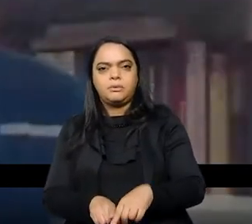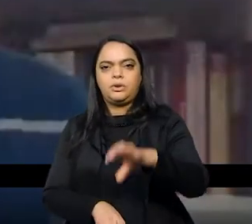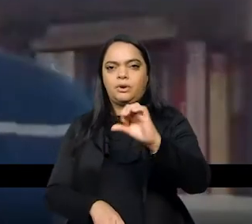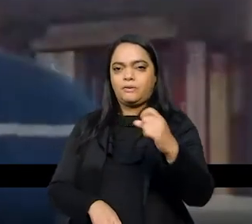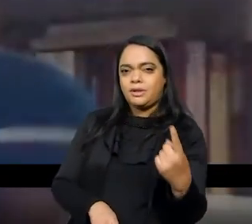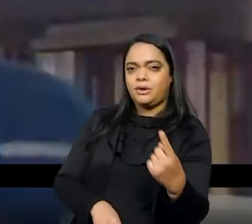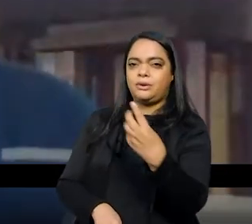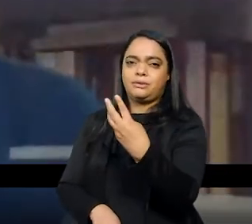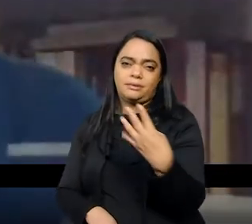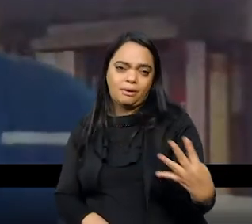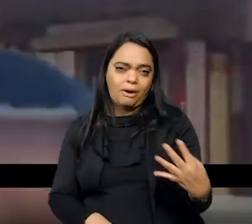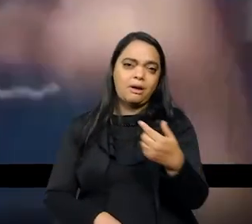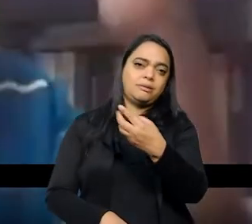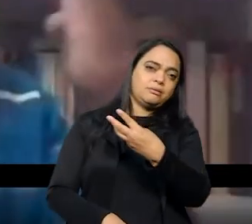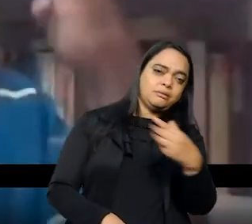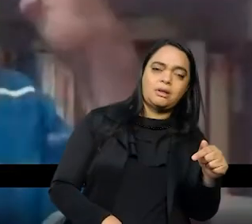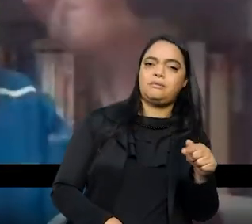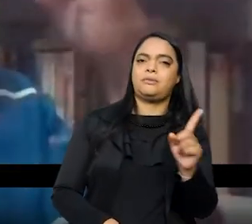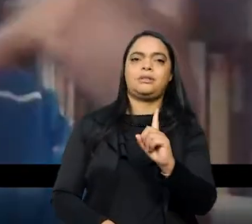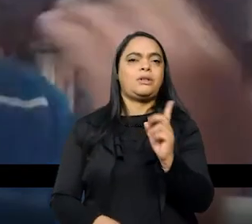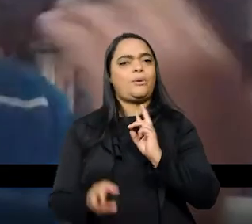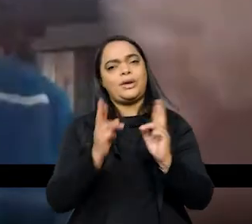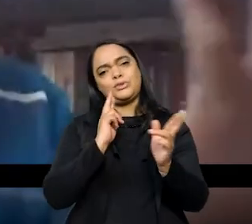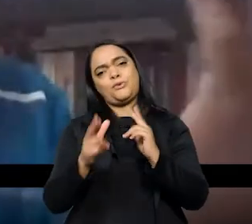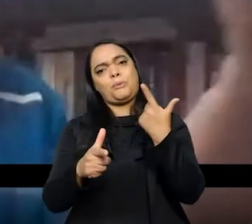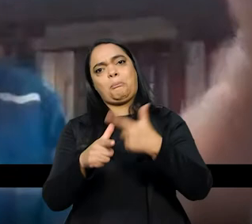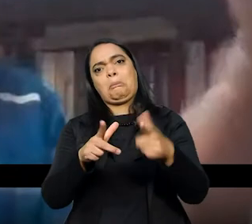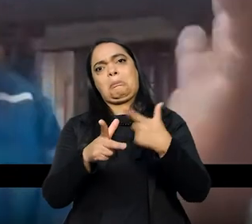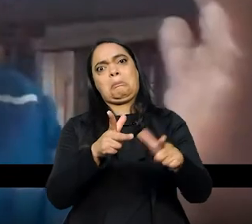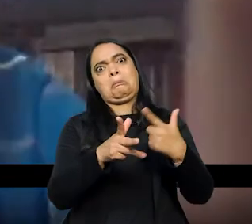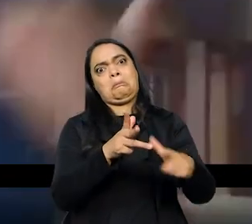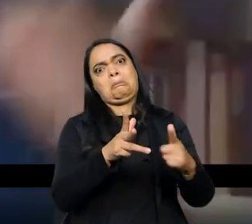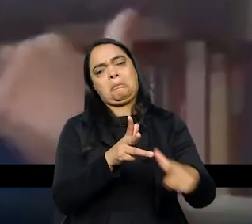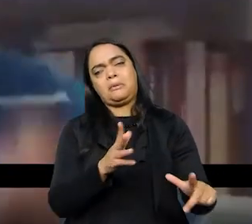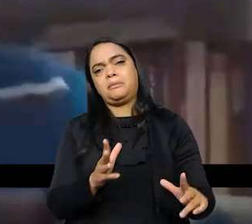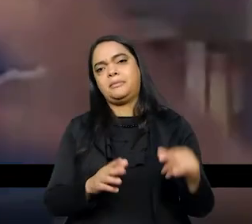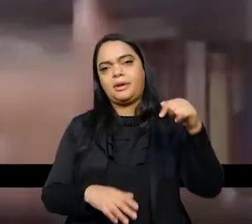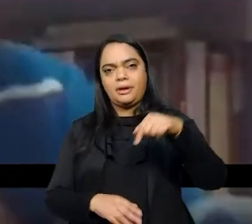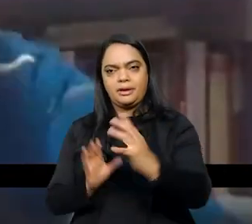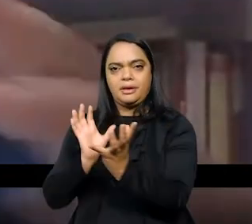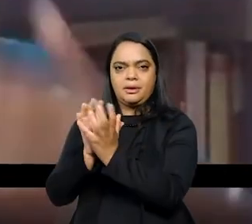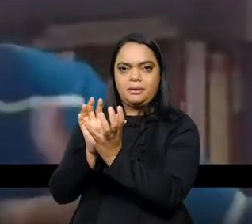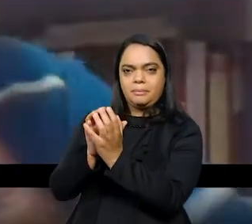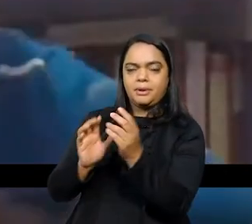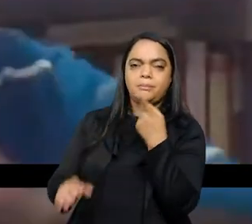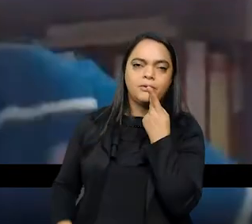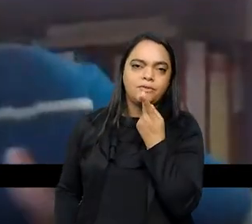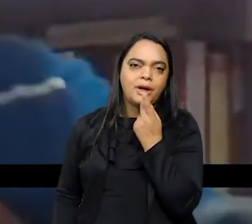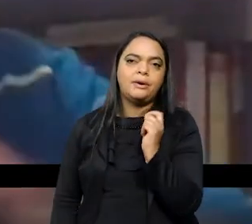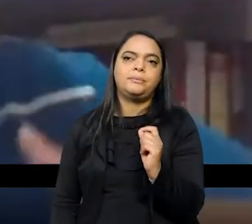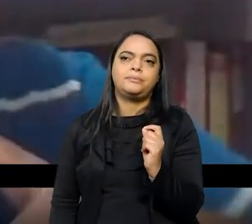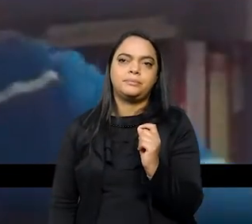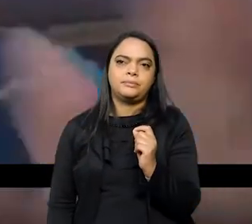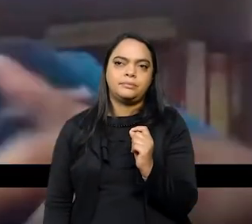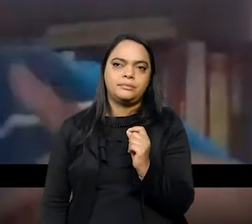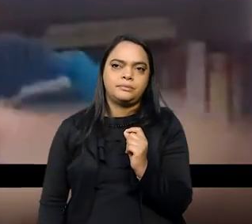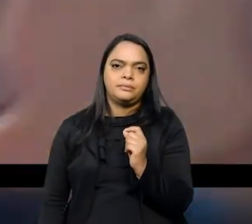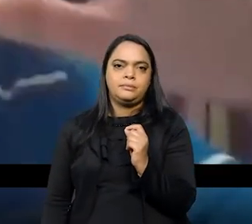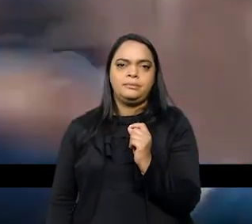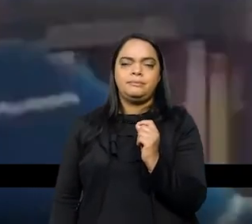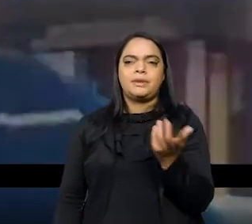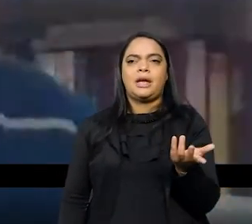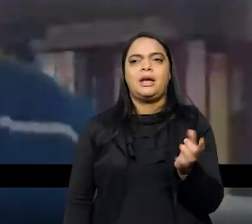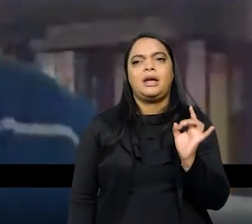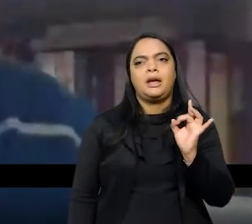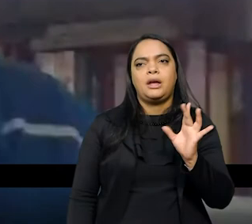muitos casos. A gente fica, como diz aqui em Pernambuco, não sei como é por aí, colocando a coisa em frente como uma